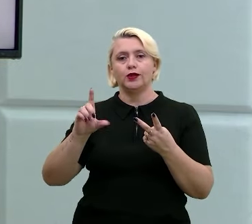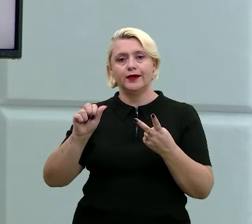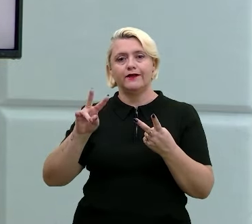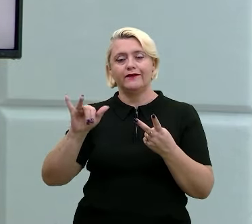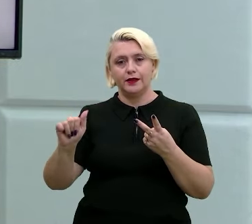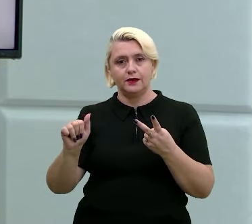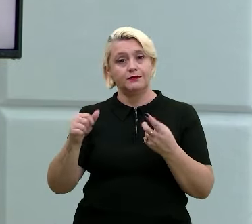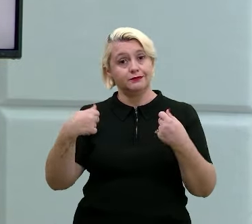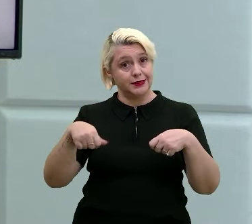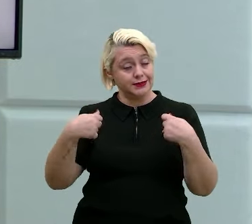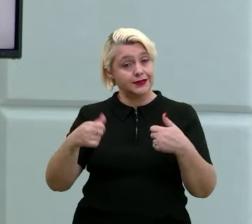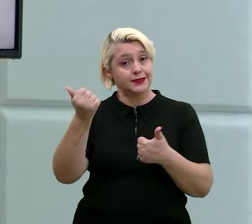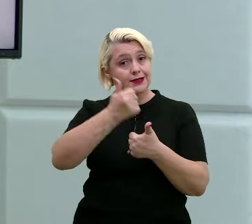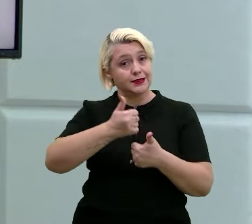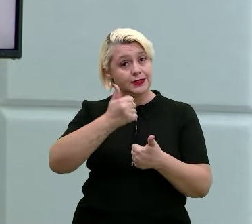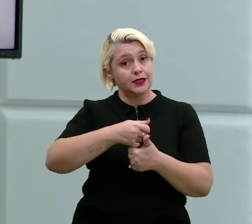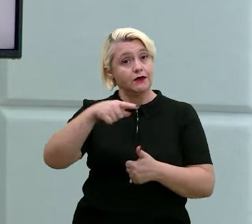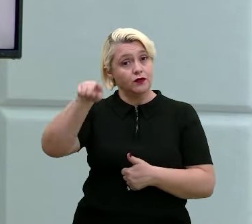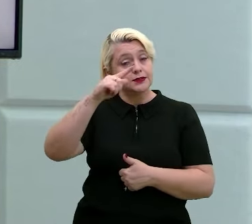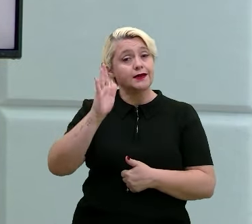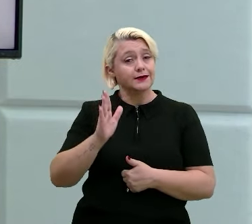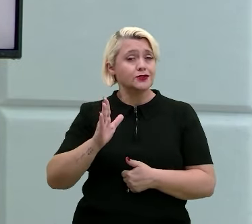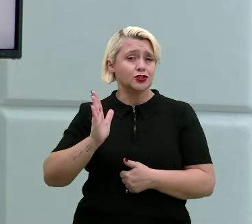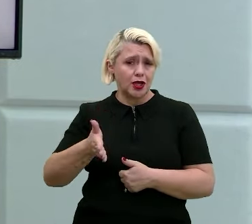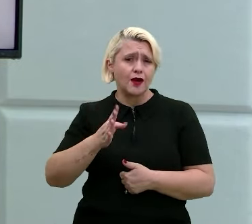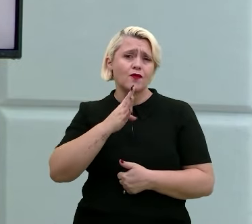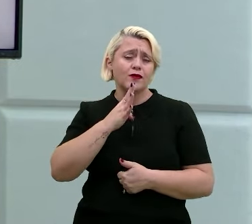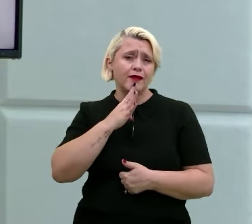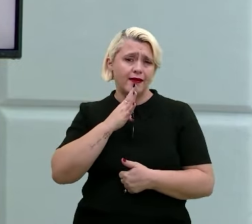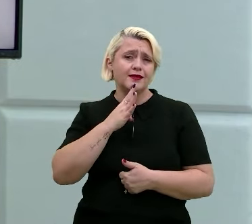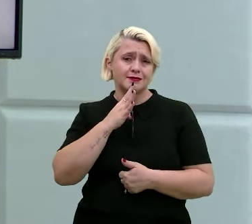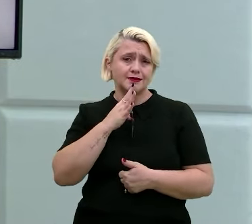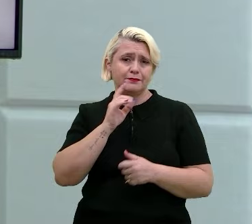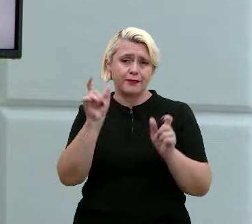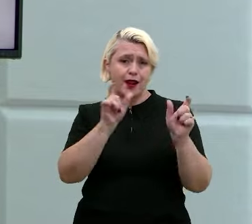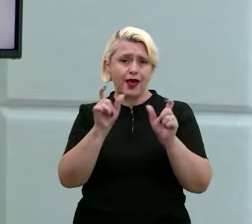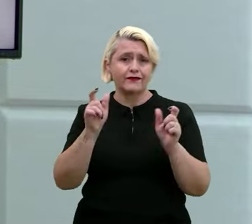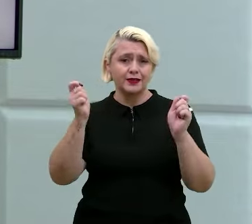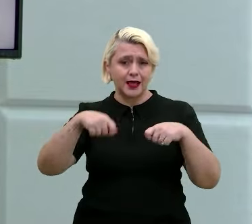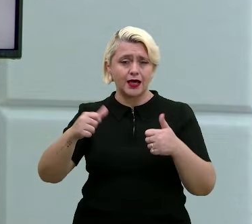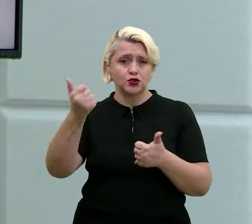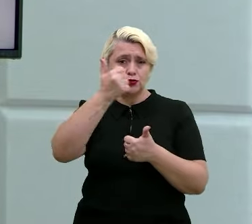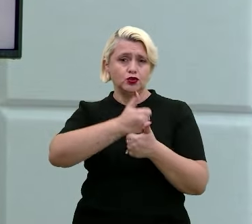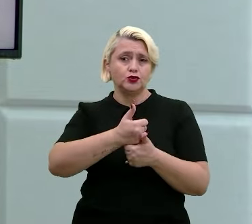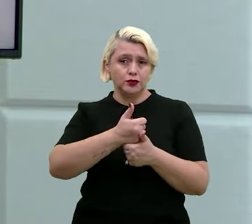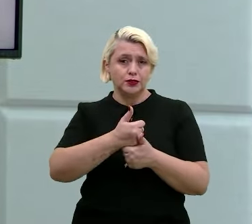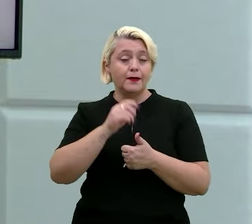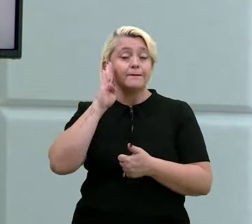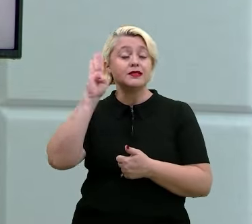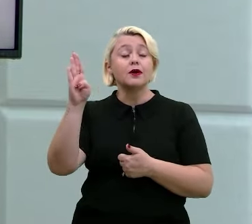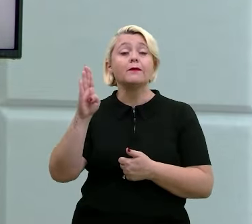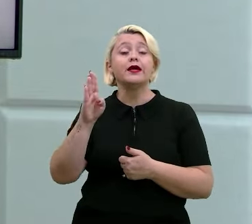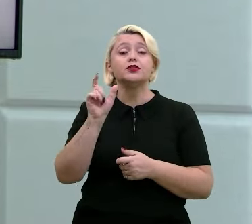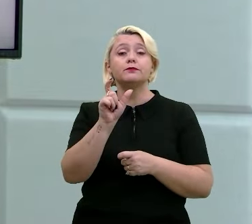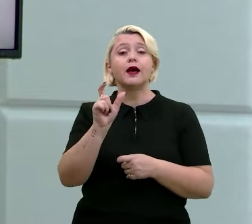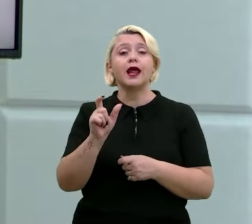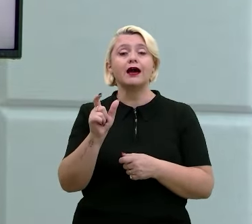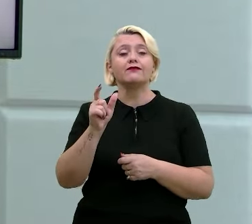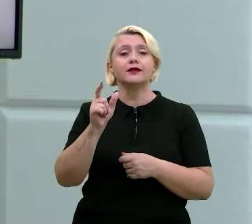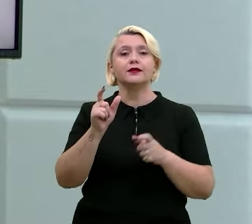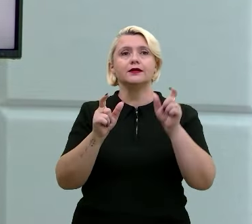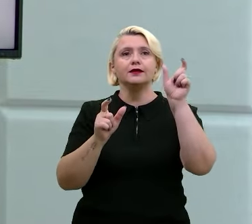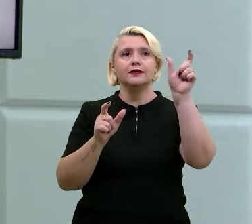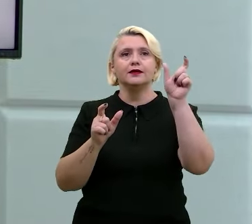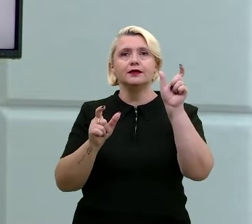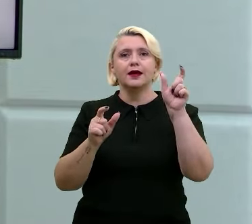atento, que você tem esse conhecimento e evitar repetições, principalmente as repetições que vêm muito próximas,